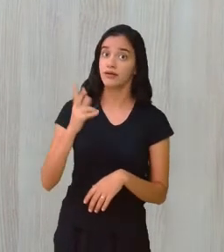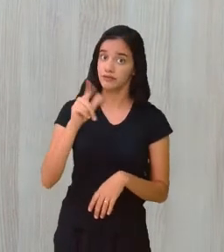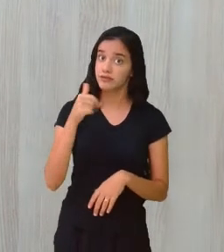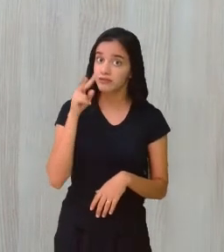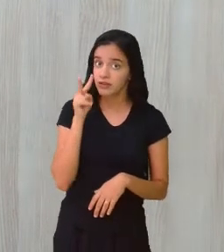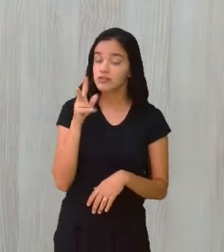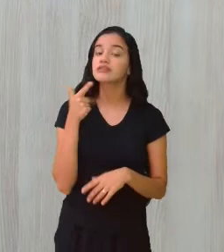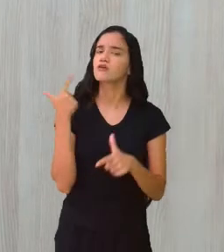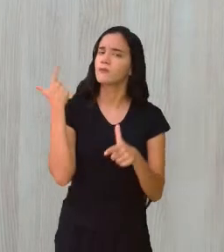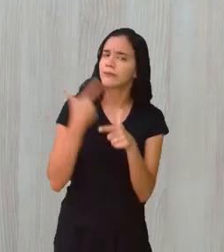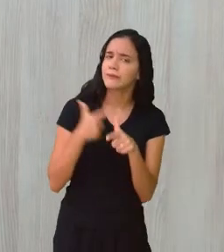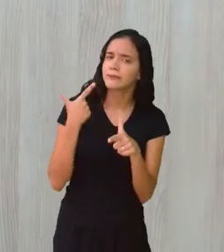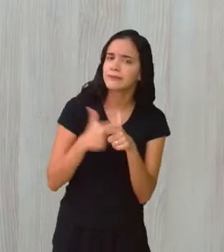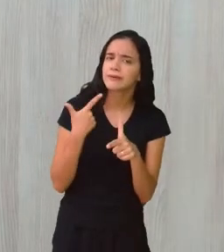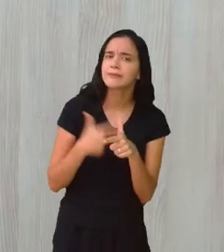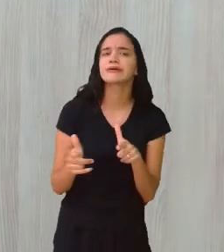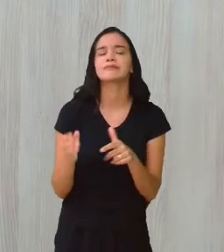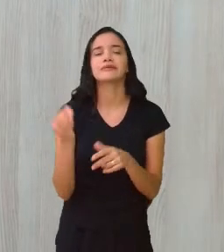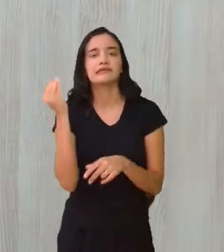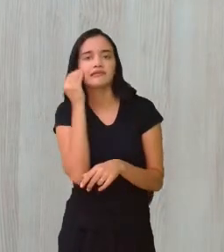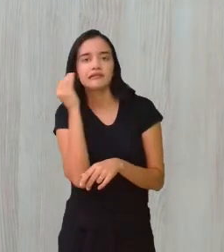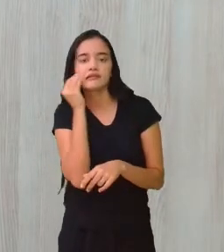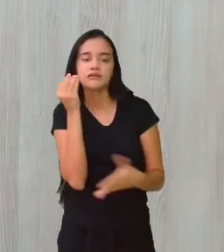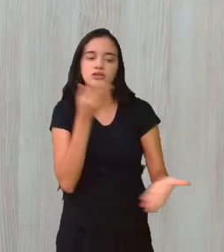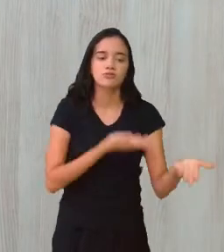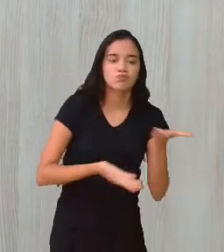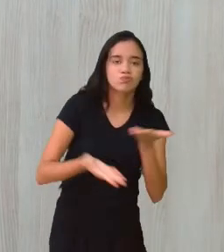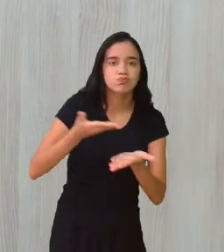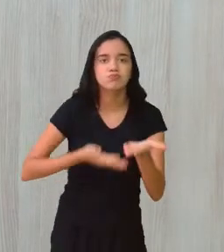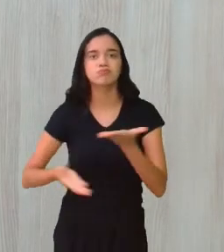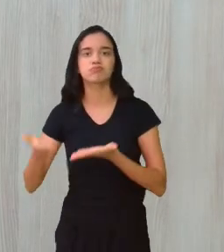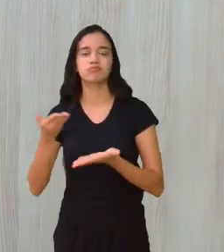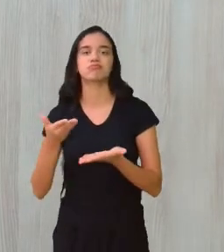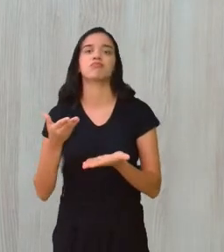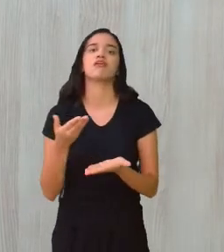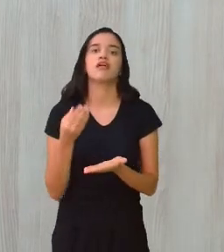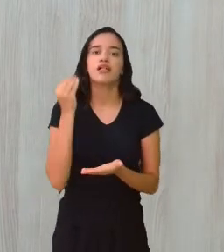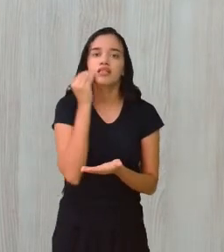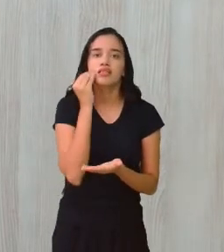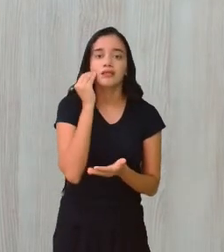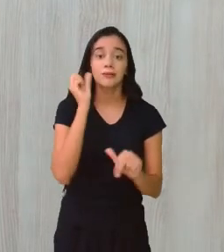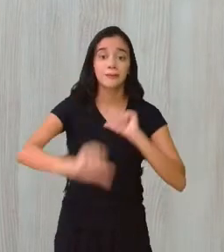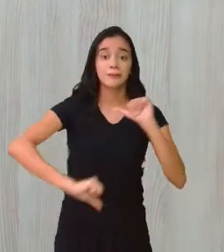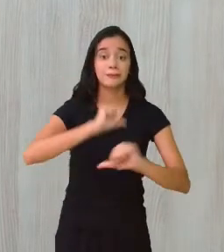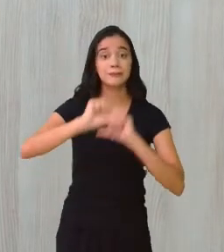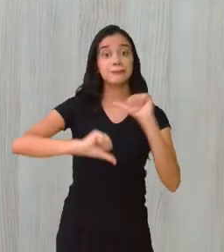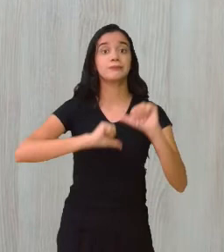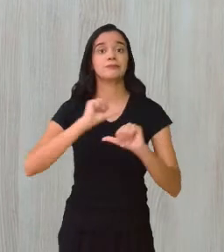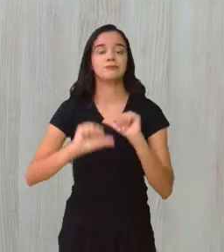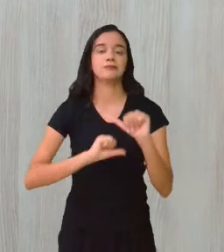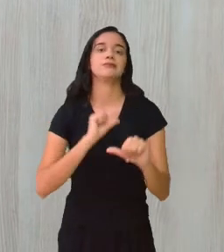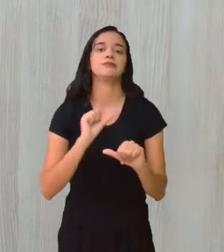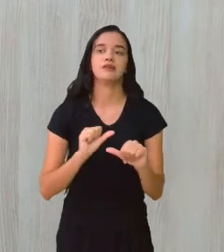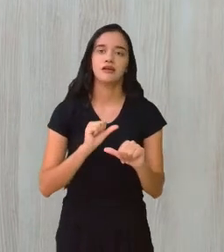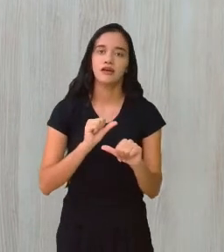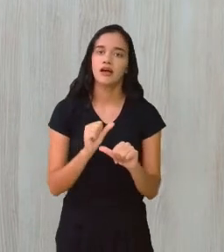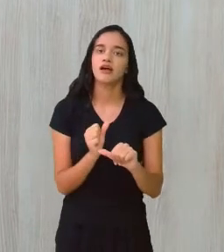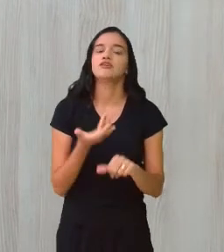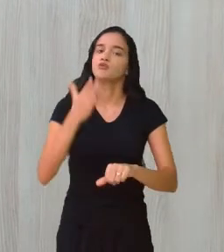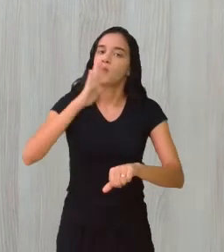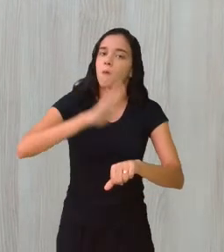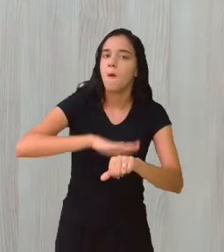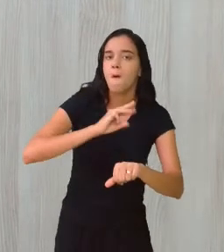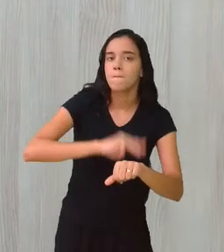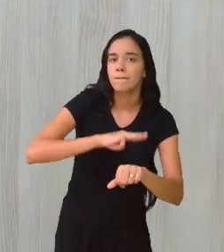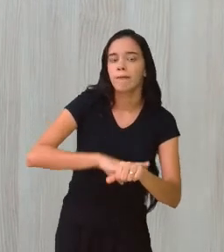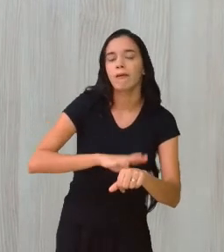existem esses problemas e a gente tentar se engajar, porque é urgente, né, a gente tentar transformar, mudar, né, esse cenário que está aí,